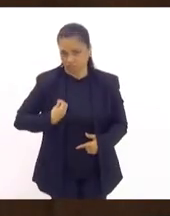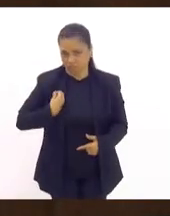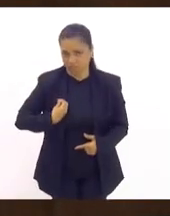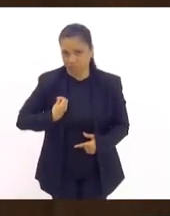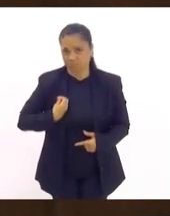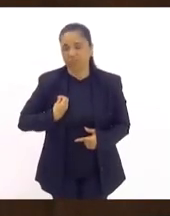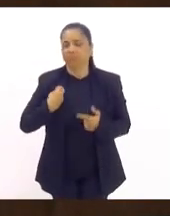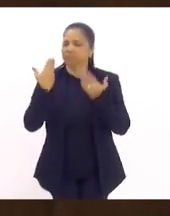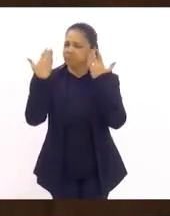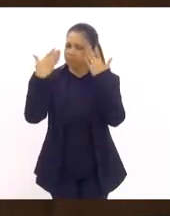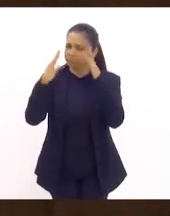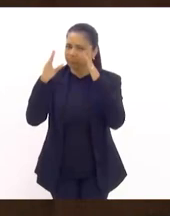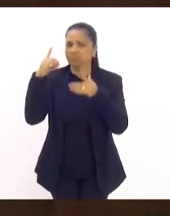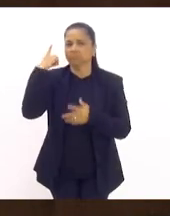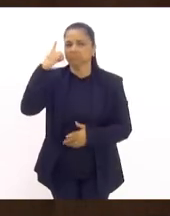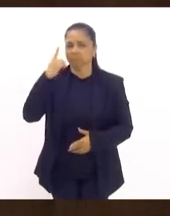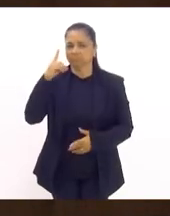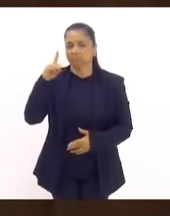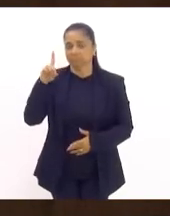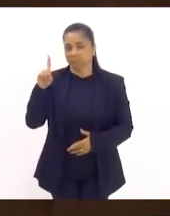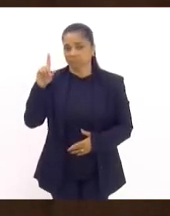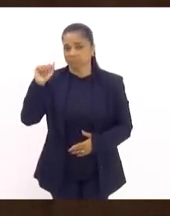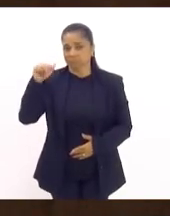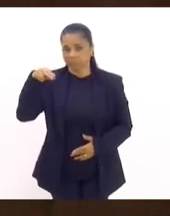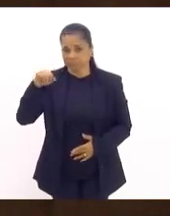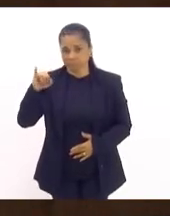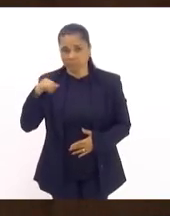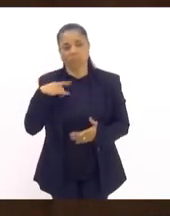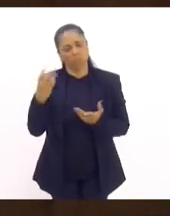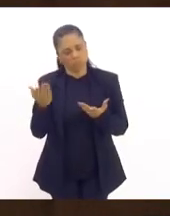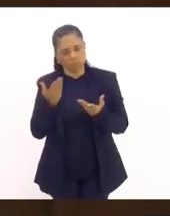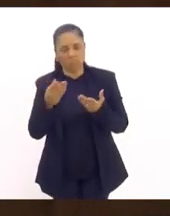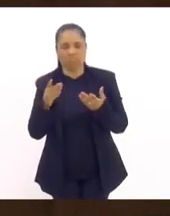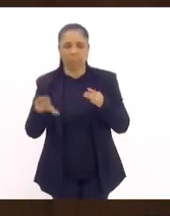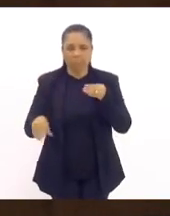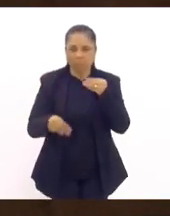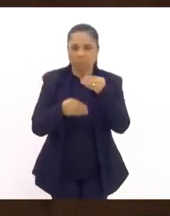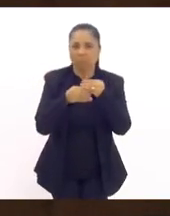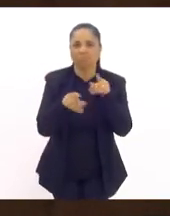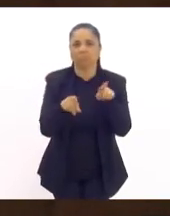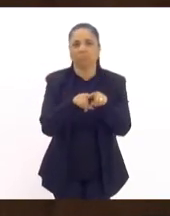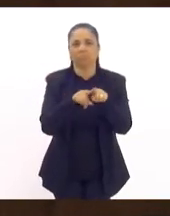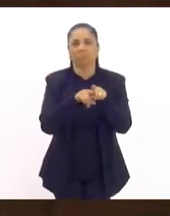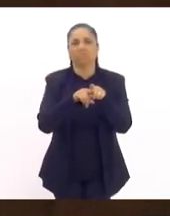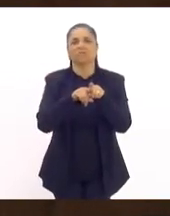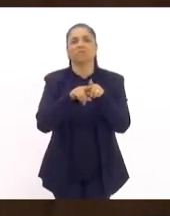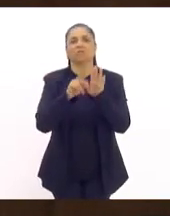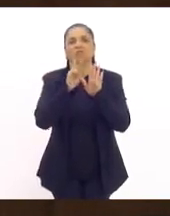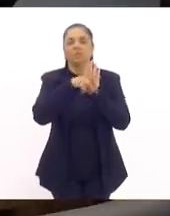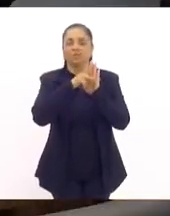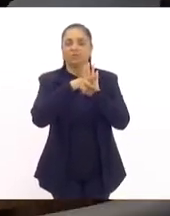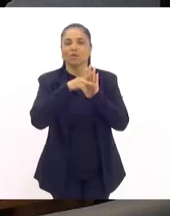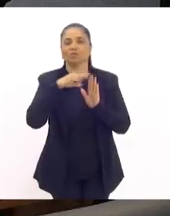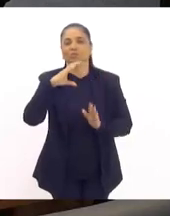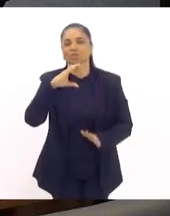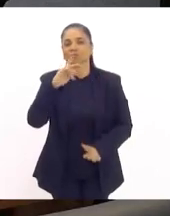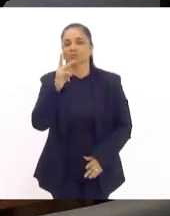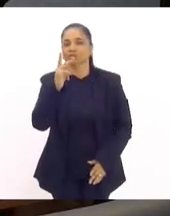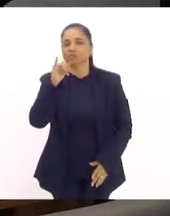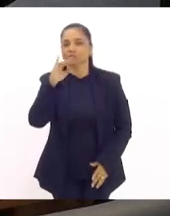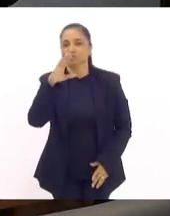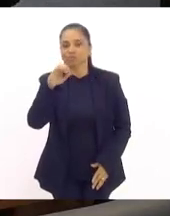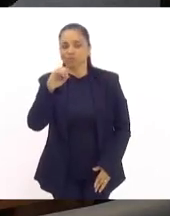a deputada e peço coautoria e já coloco o nome do projeto, deputado Chico Machado. Muito obrigado.